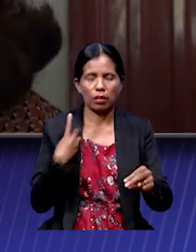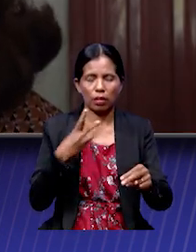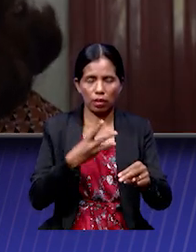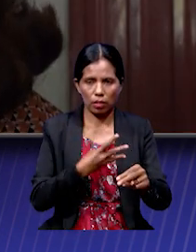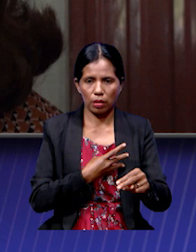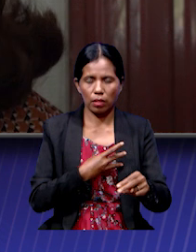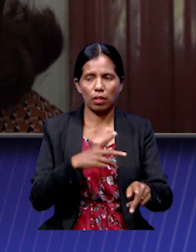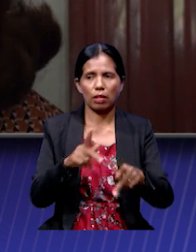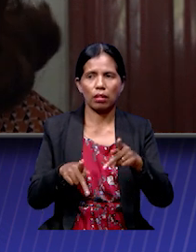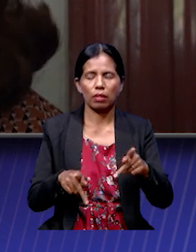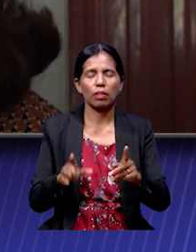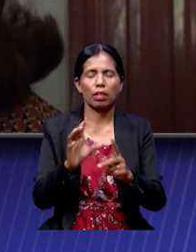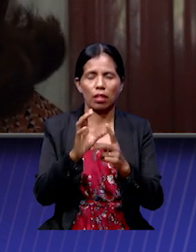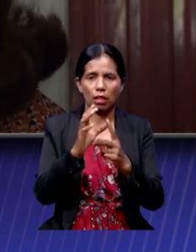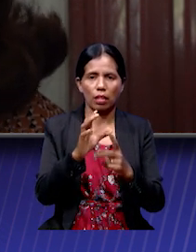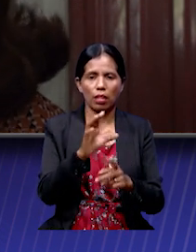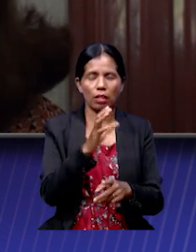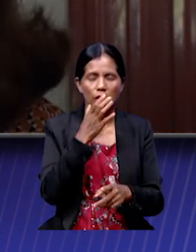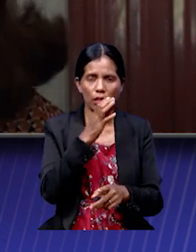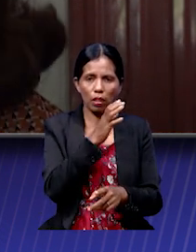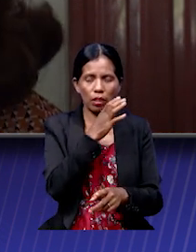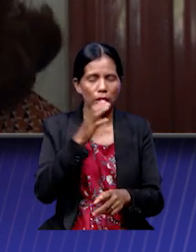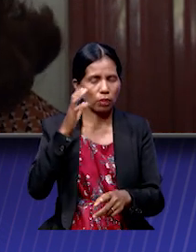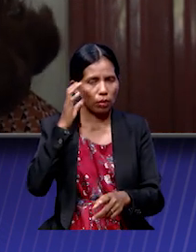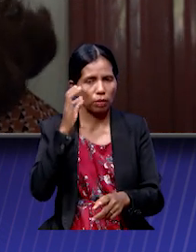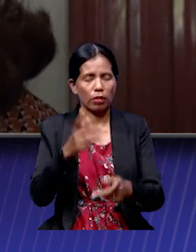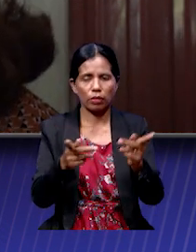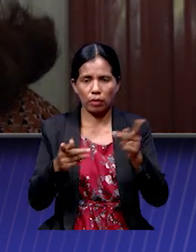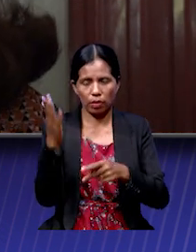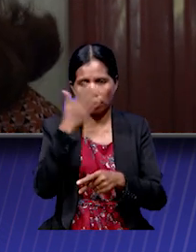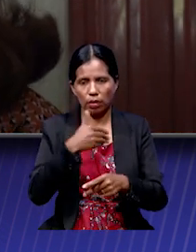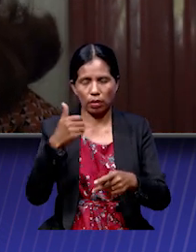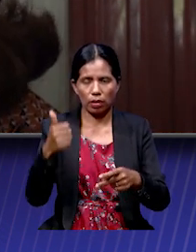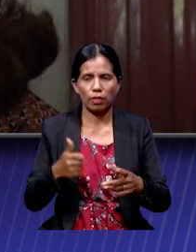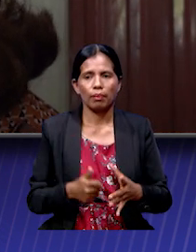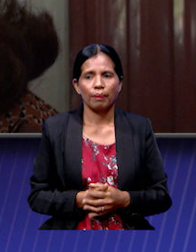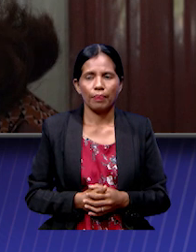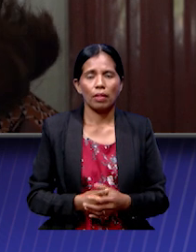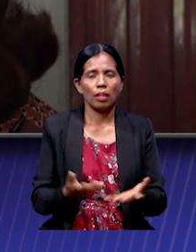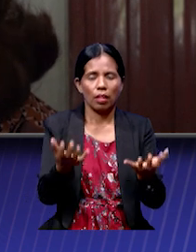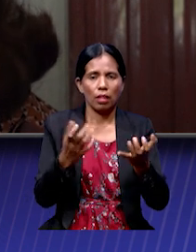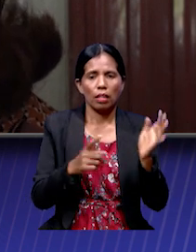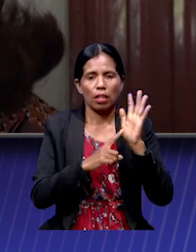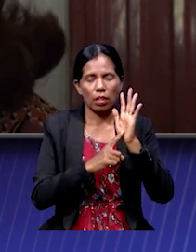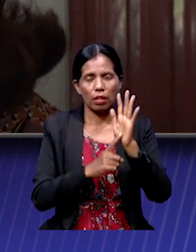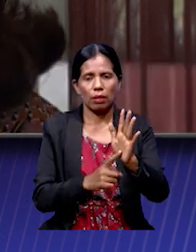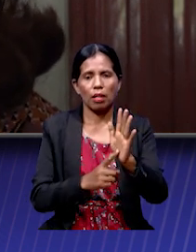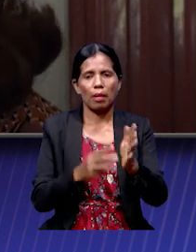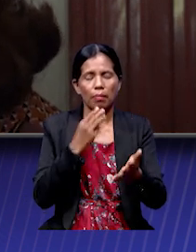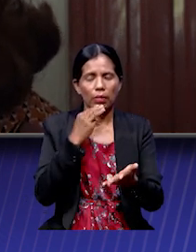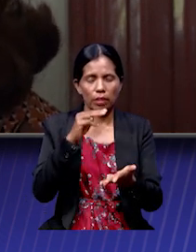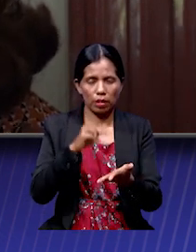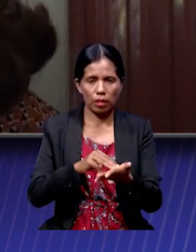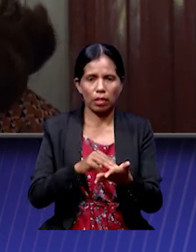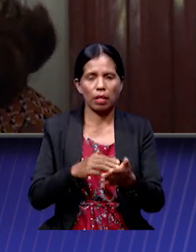produtivos sira, nesse agricultura, turismo, parte manufatureira nian. Hakara katomos mensagem kata